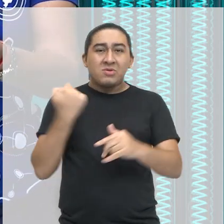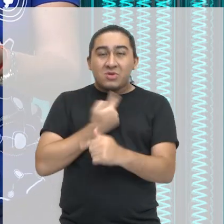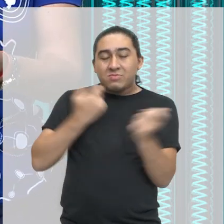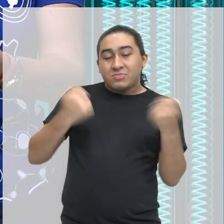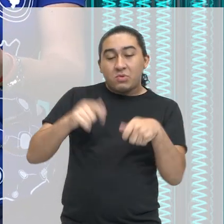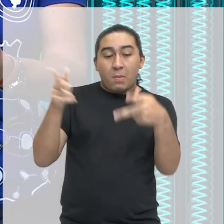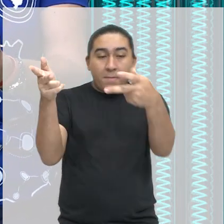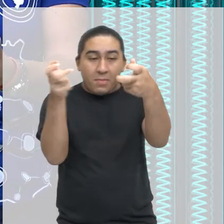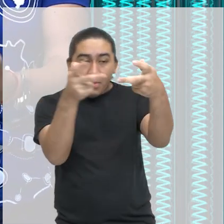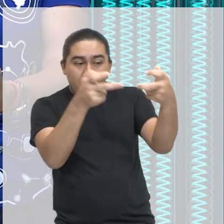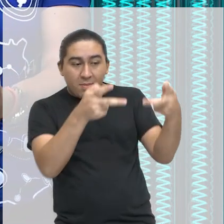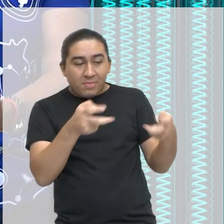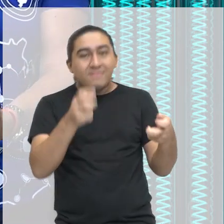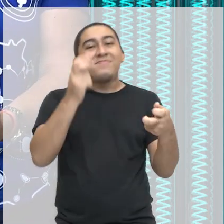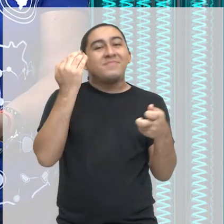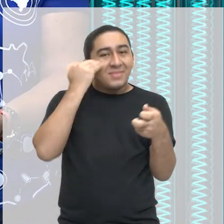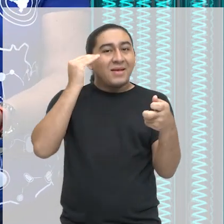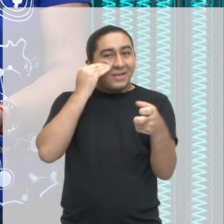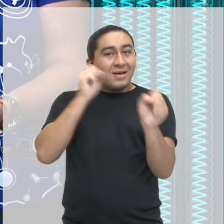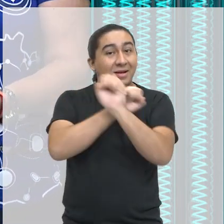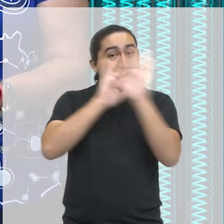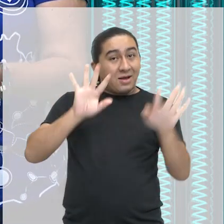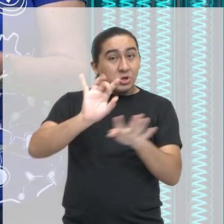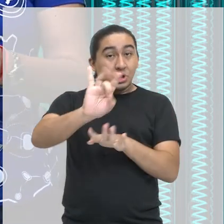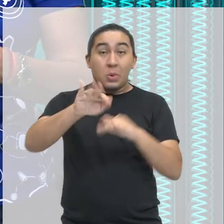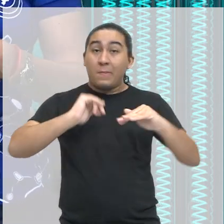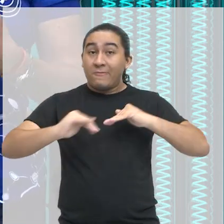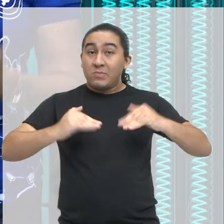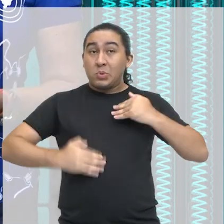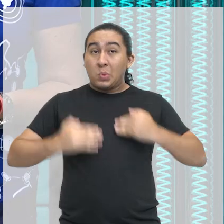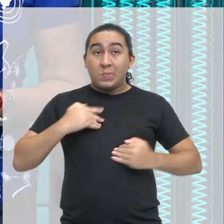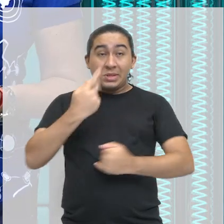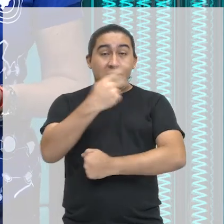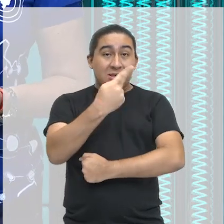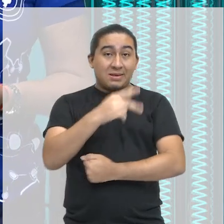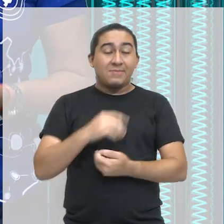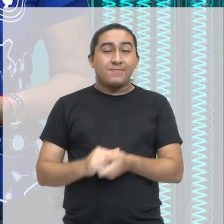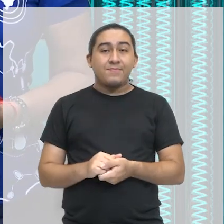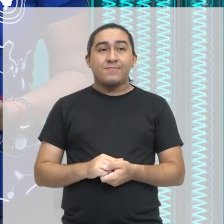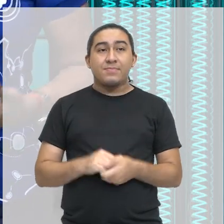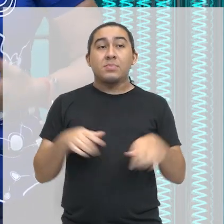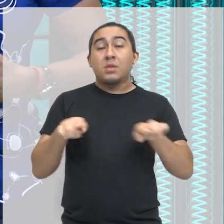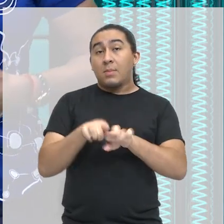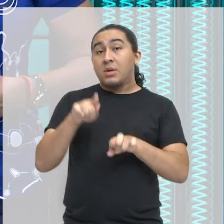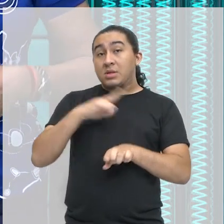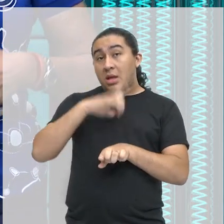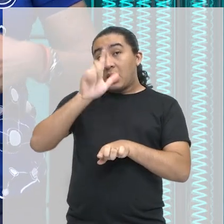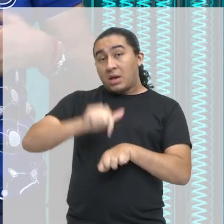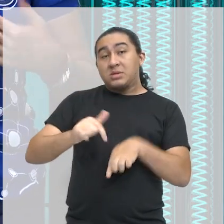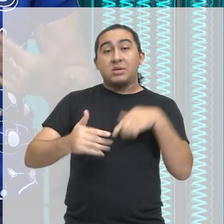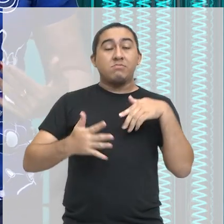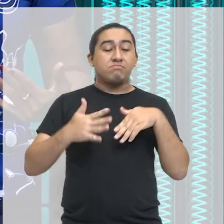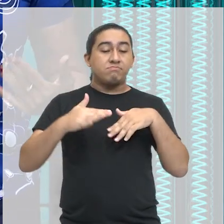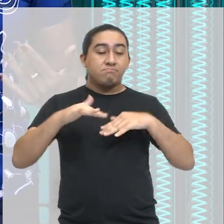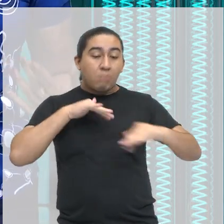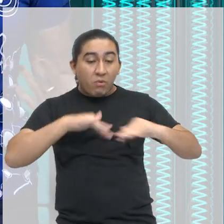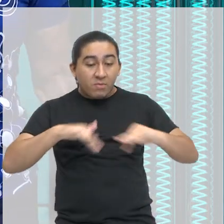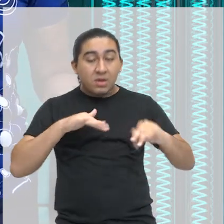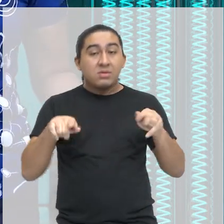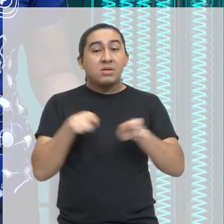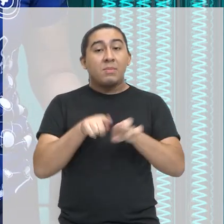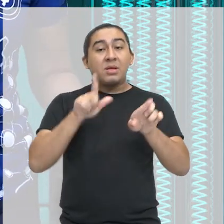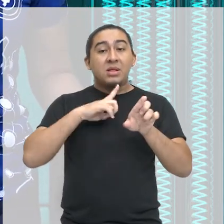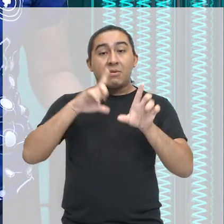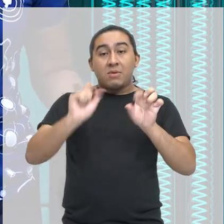podemos compreender ali só através dos gestos. Então, além desses gestos concretos, existem os